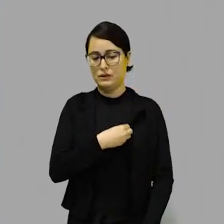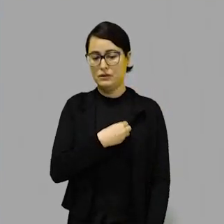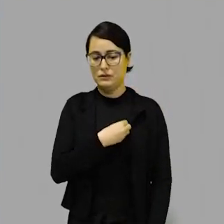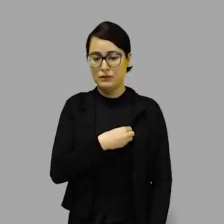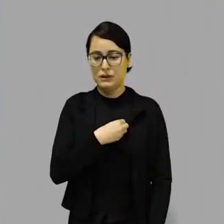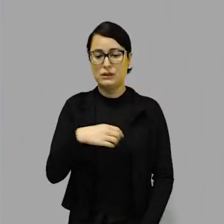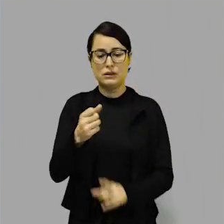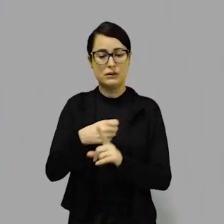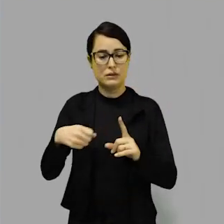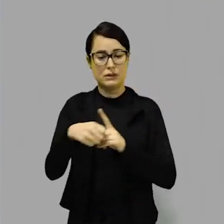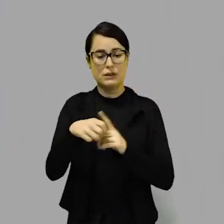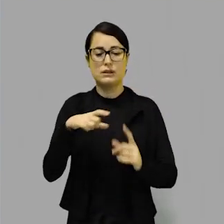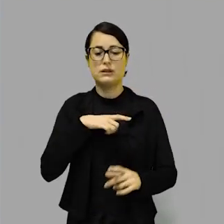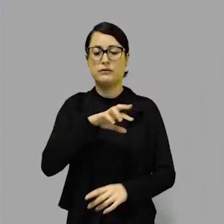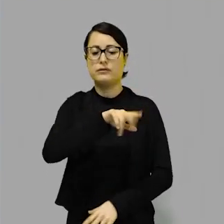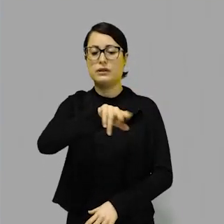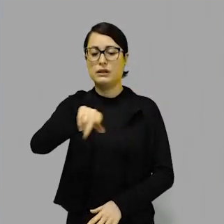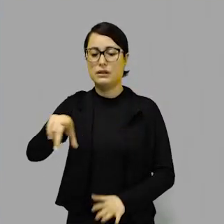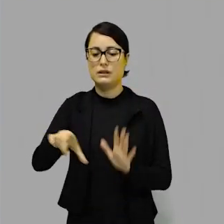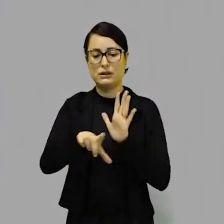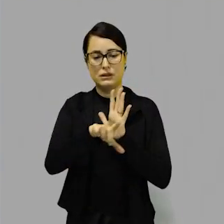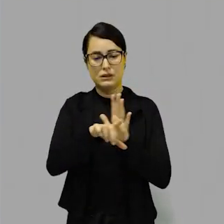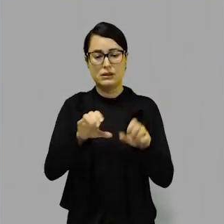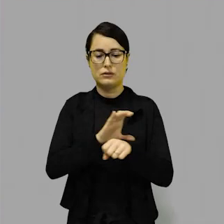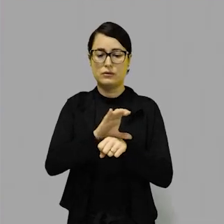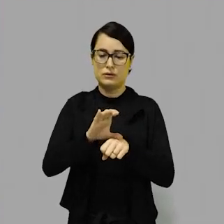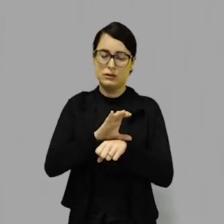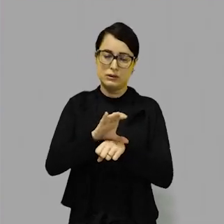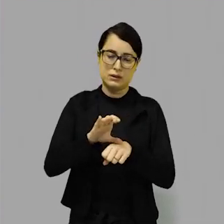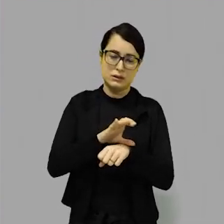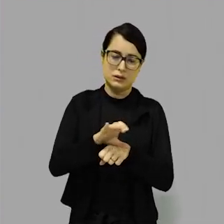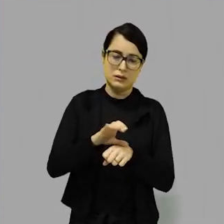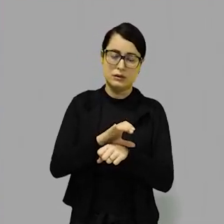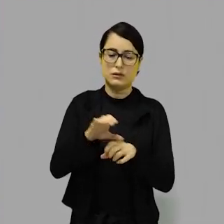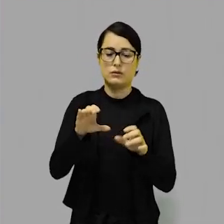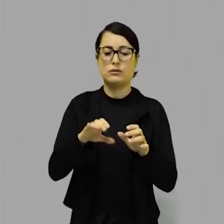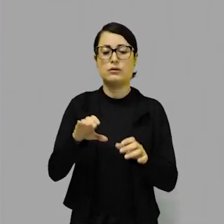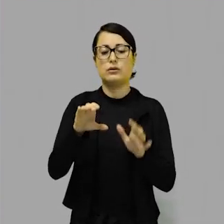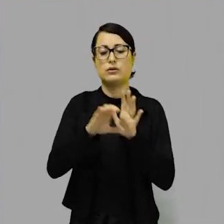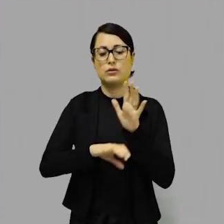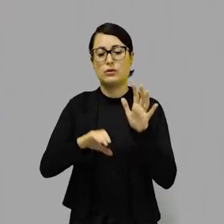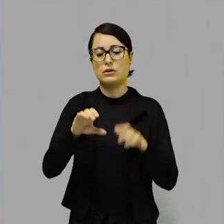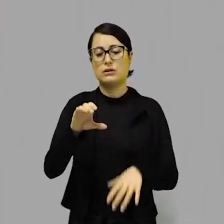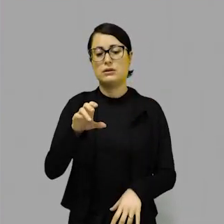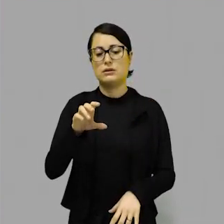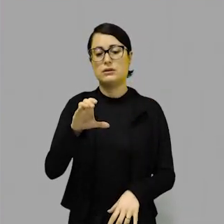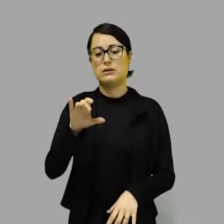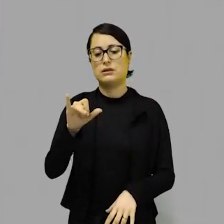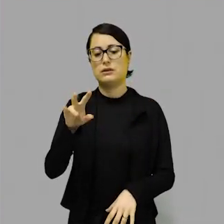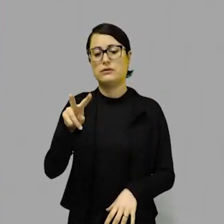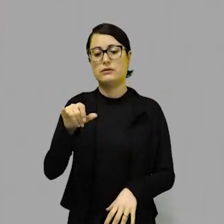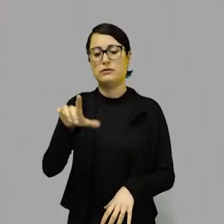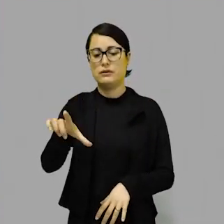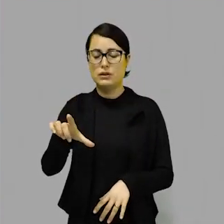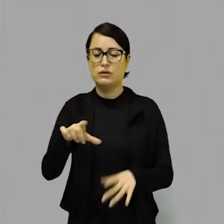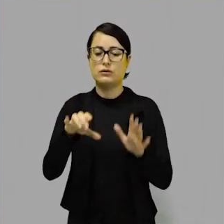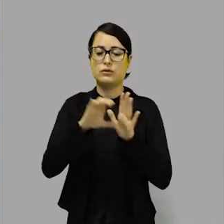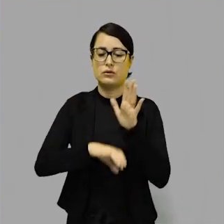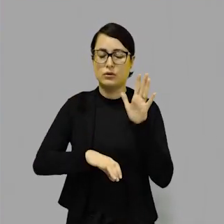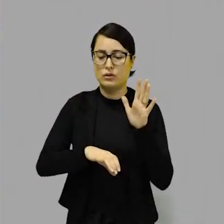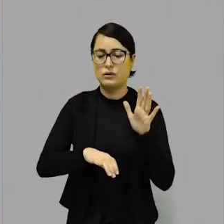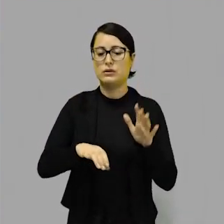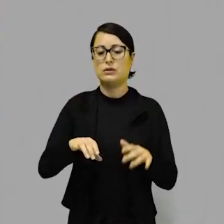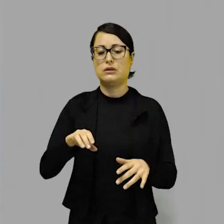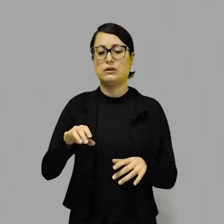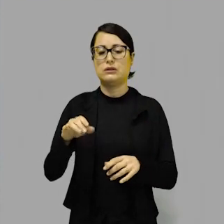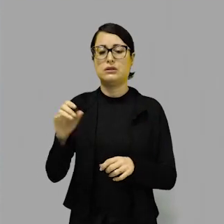uma série de leis diferentes, né? Tem lá a Constituição, o Código Civil, o Código Penal, o Código de Trânsito, o Código de Defesa